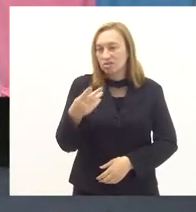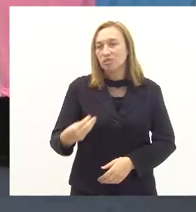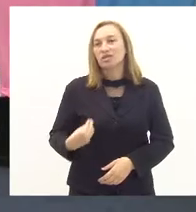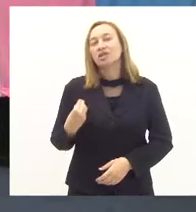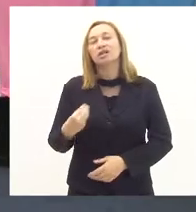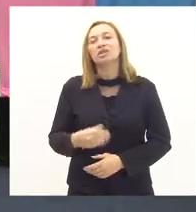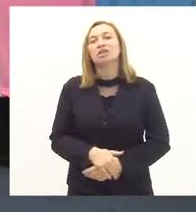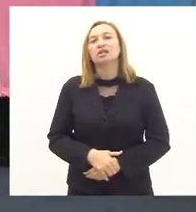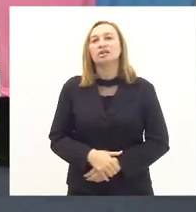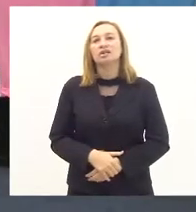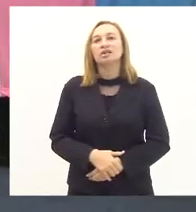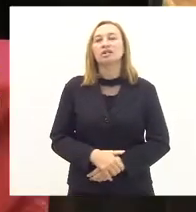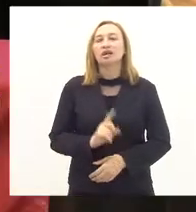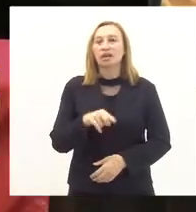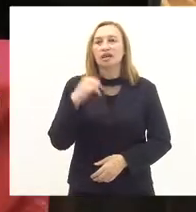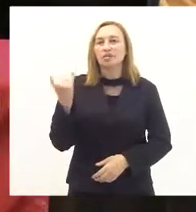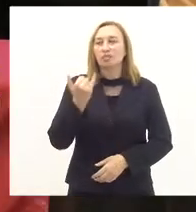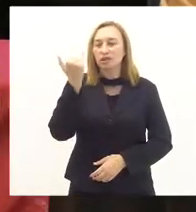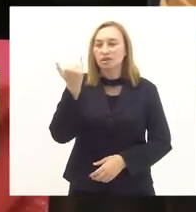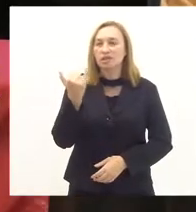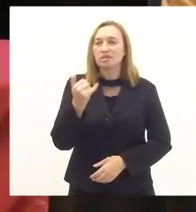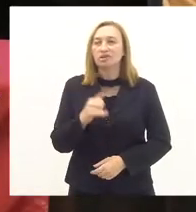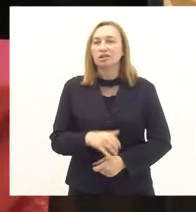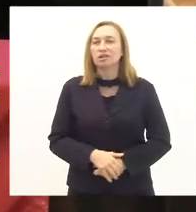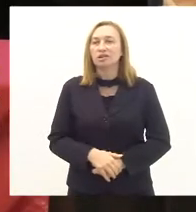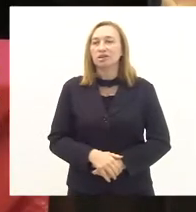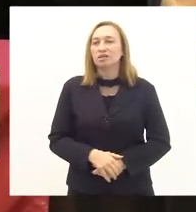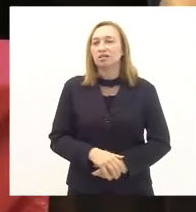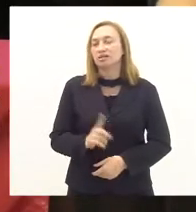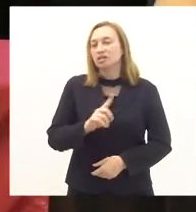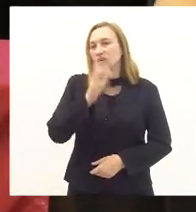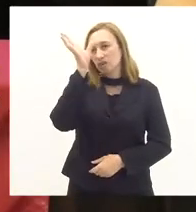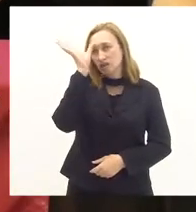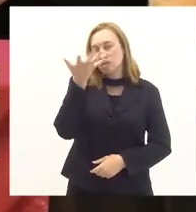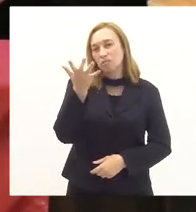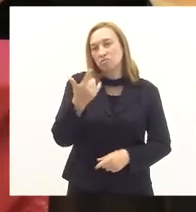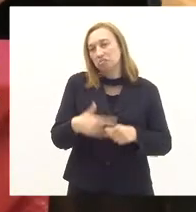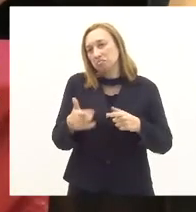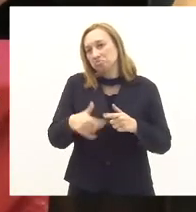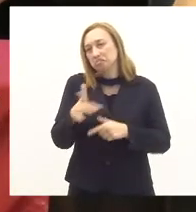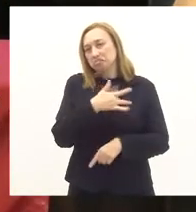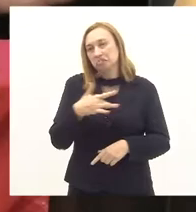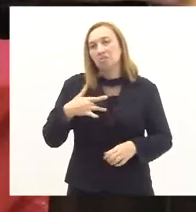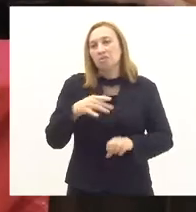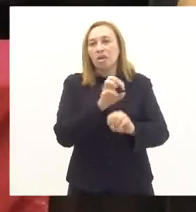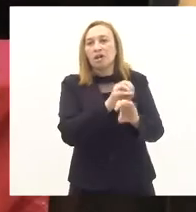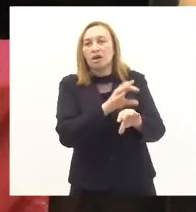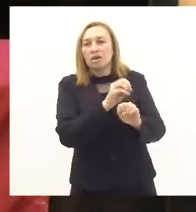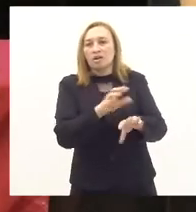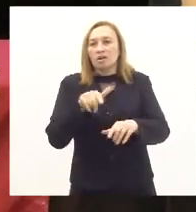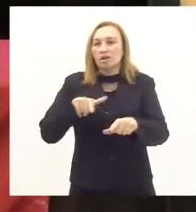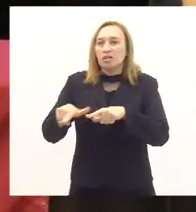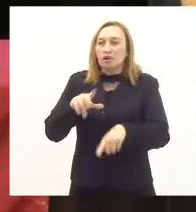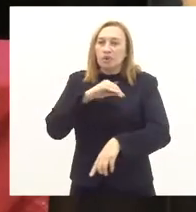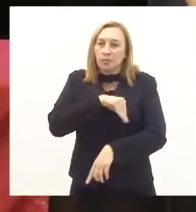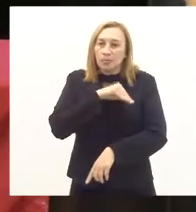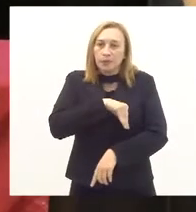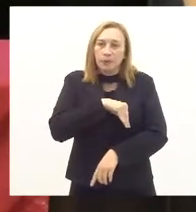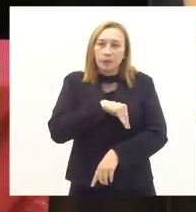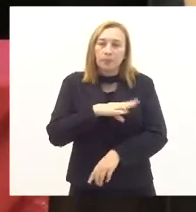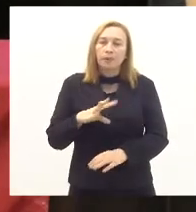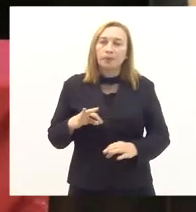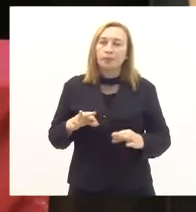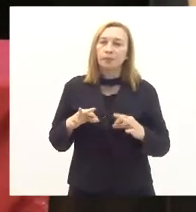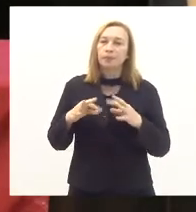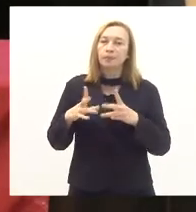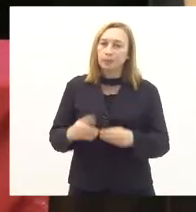presença. É muito importante isso, né? Se a gente não resolve os problemas de saúde, de educação, de trabalho e renda, vai tudo